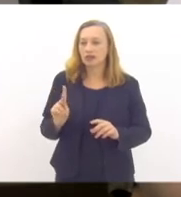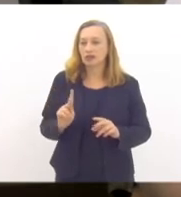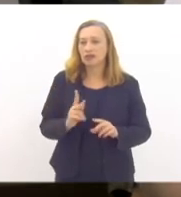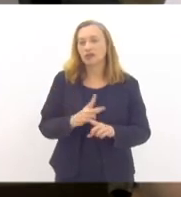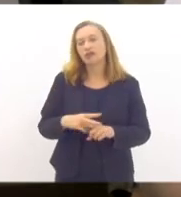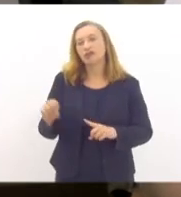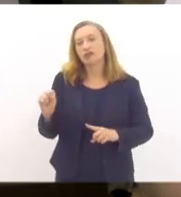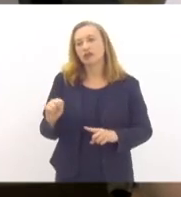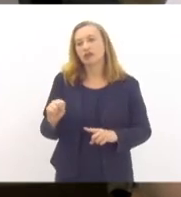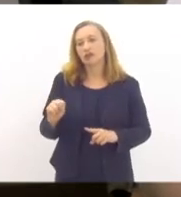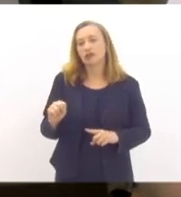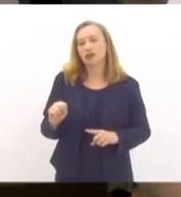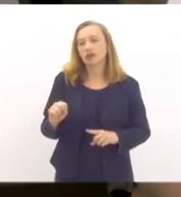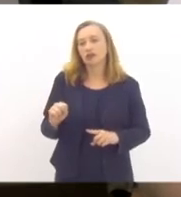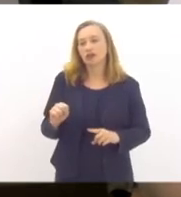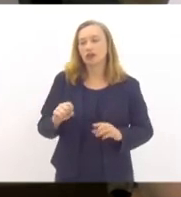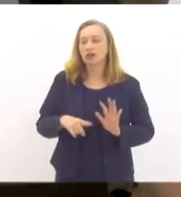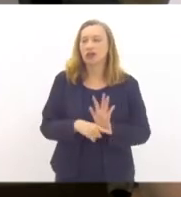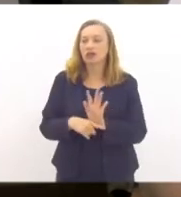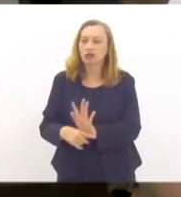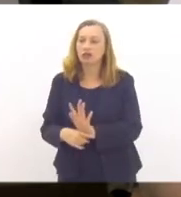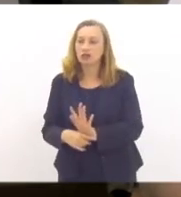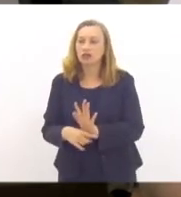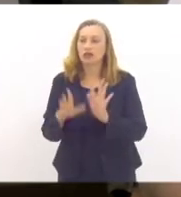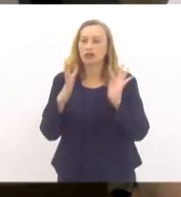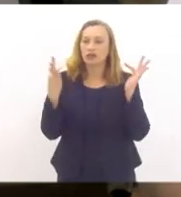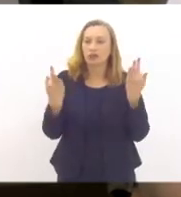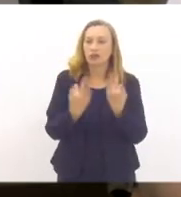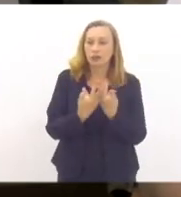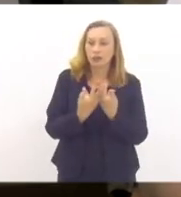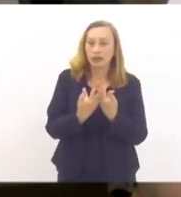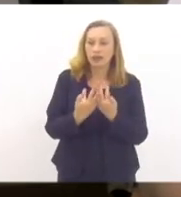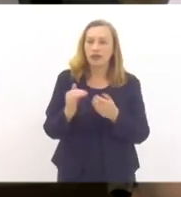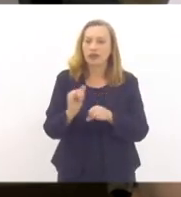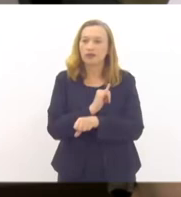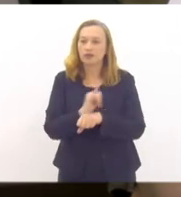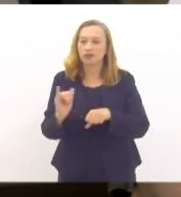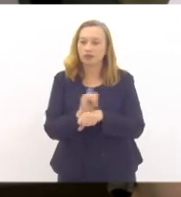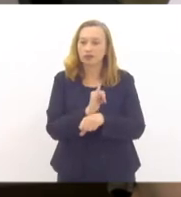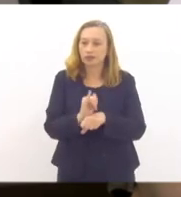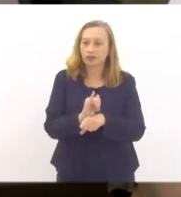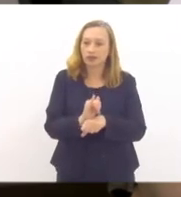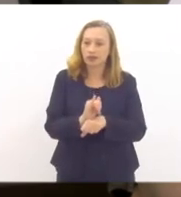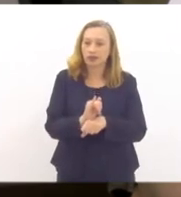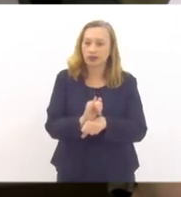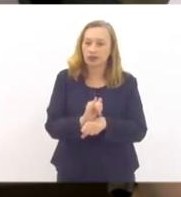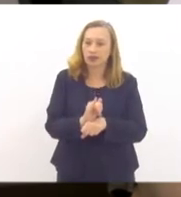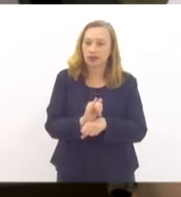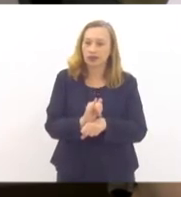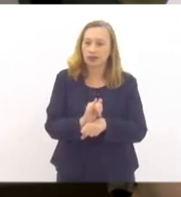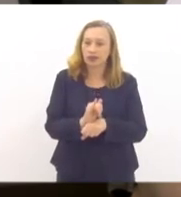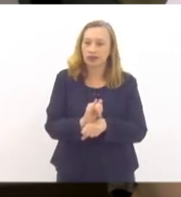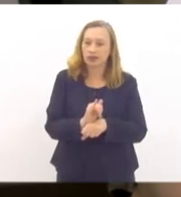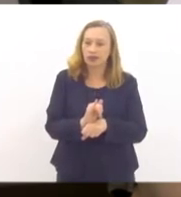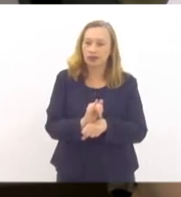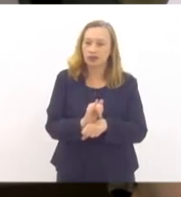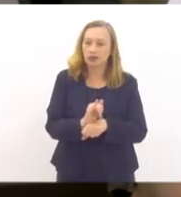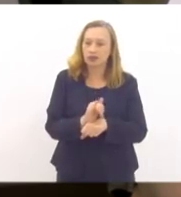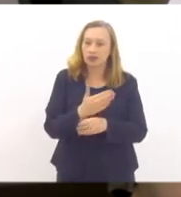gente ajuda os familiares. E o mecanismo tem sido uma